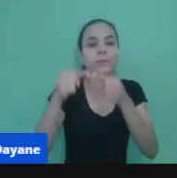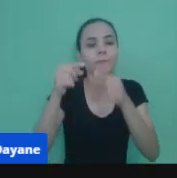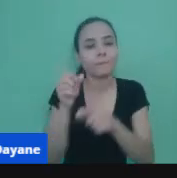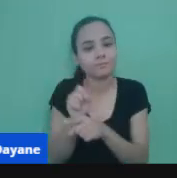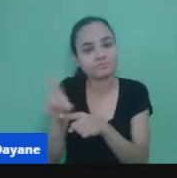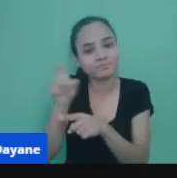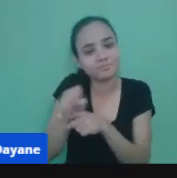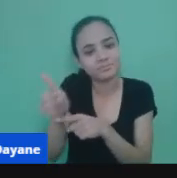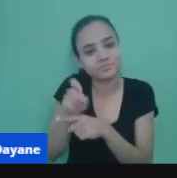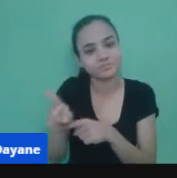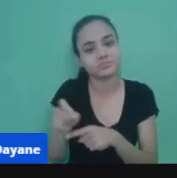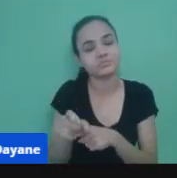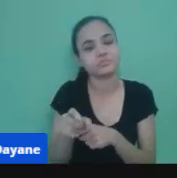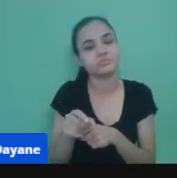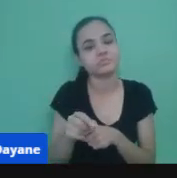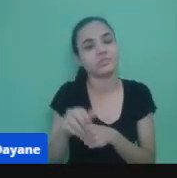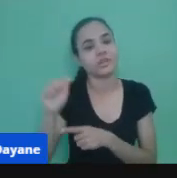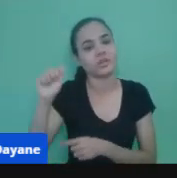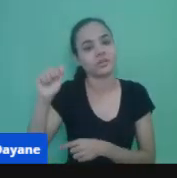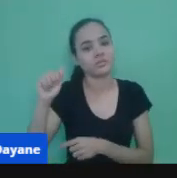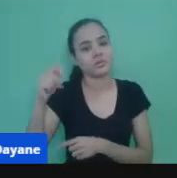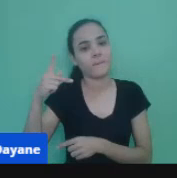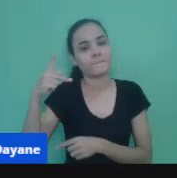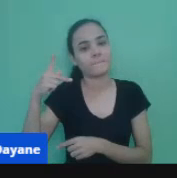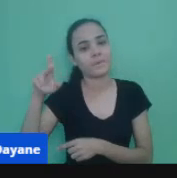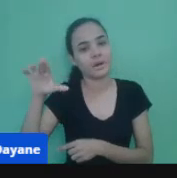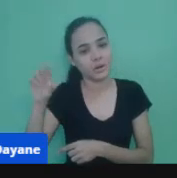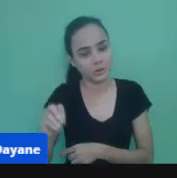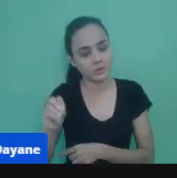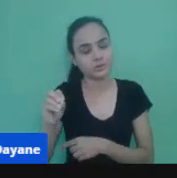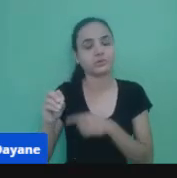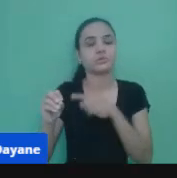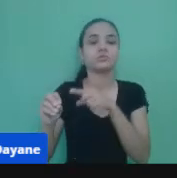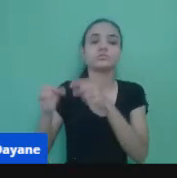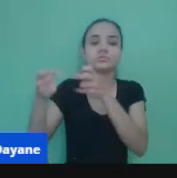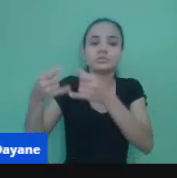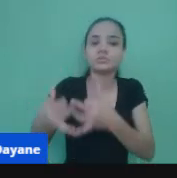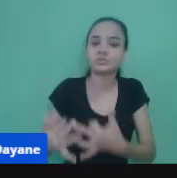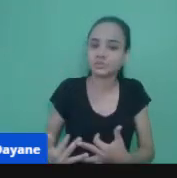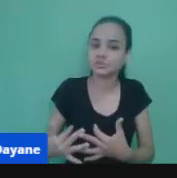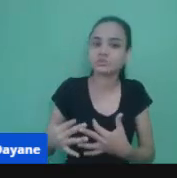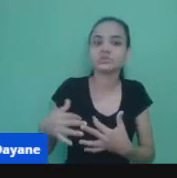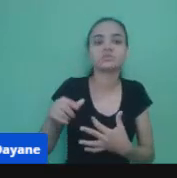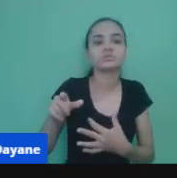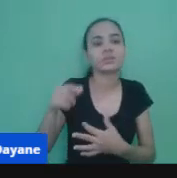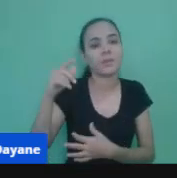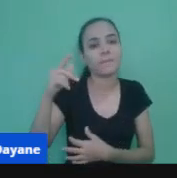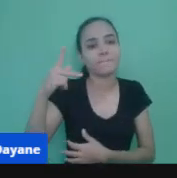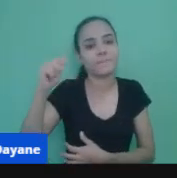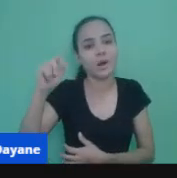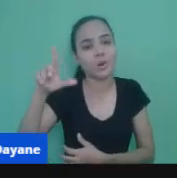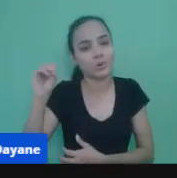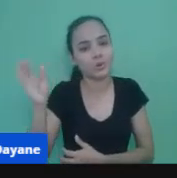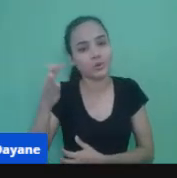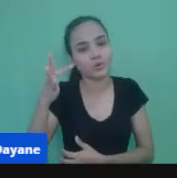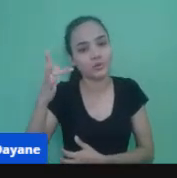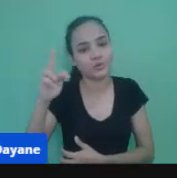deixar de falar, uma educação ambiental transformadora e crítica tem uma base em Paulo Freire. Então, eu tenho que ler Paulo